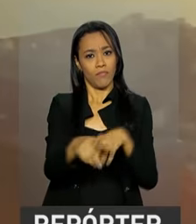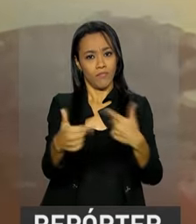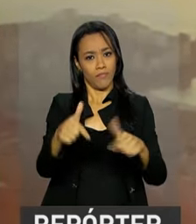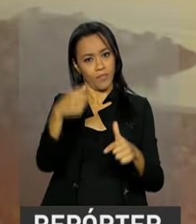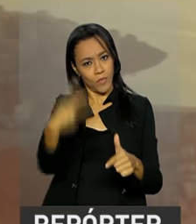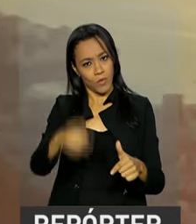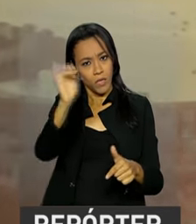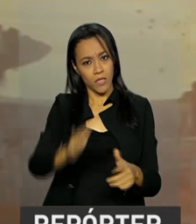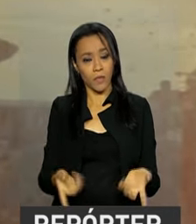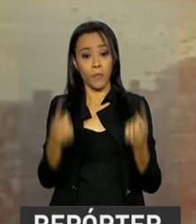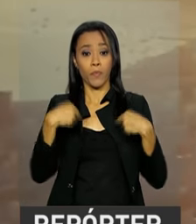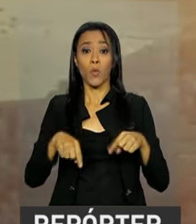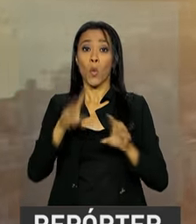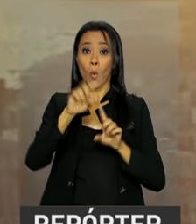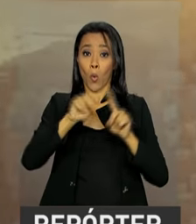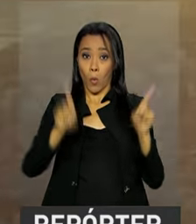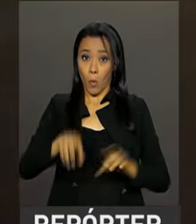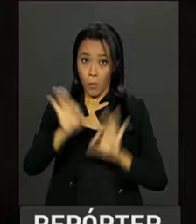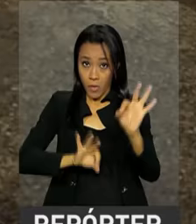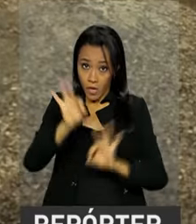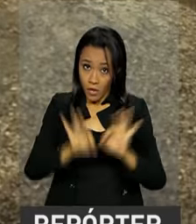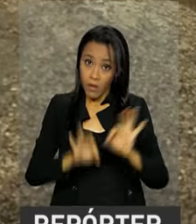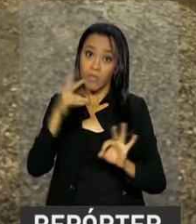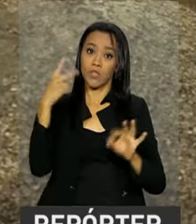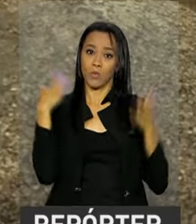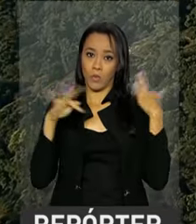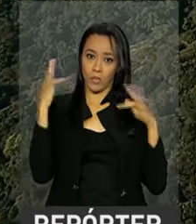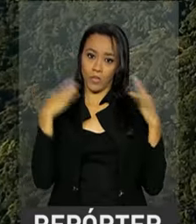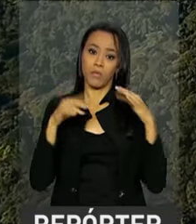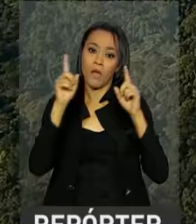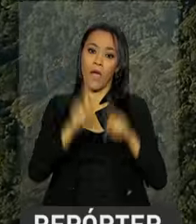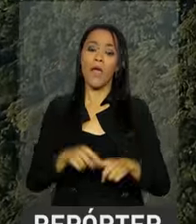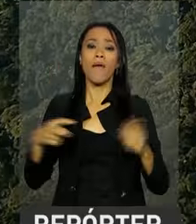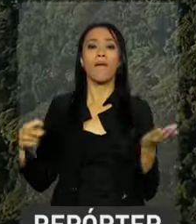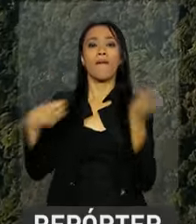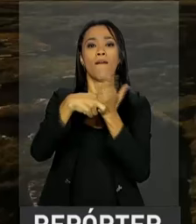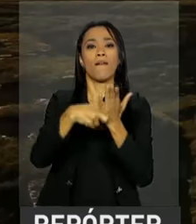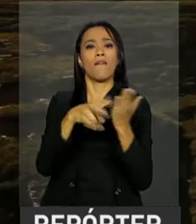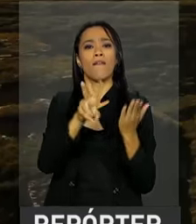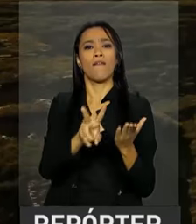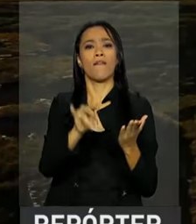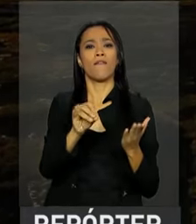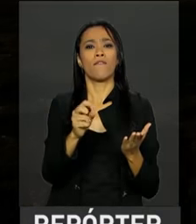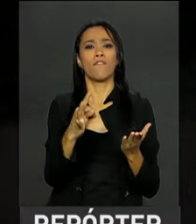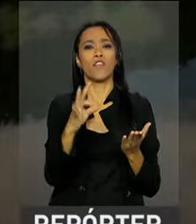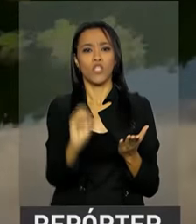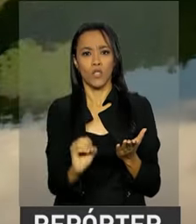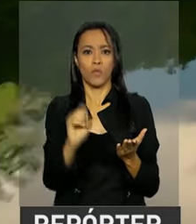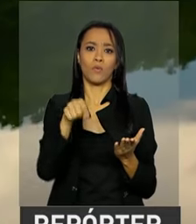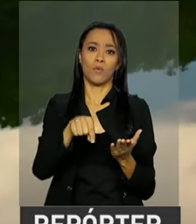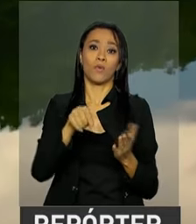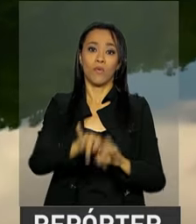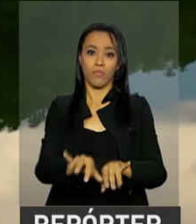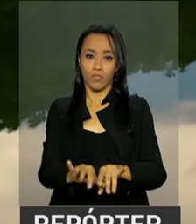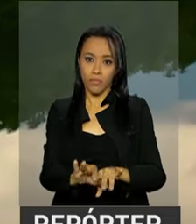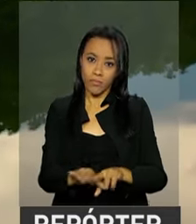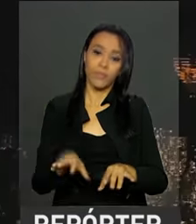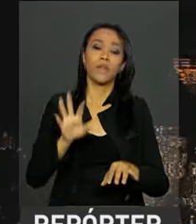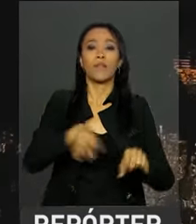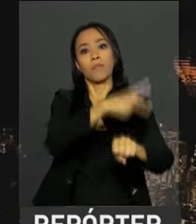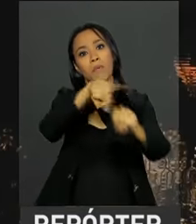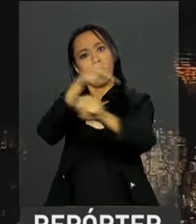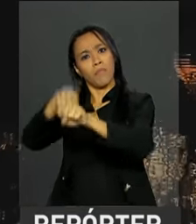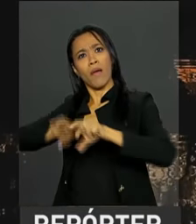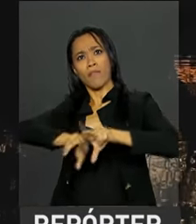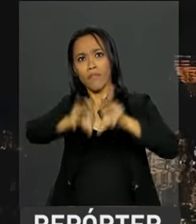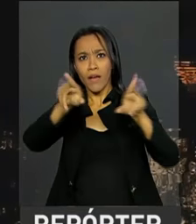O Plano Brasil Mais Turismo inclui também a implantação de visto eletrônico para países considerados pelo governo como